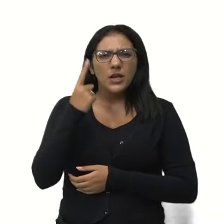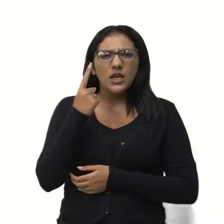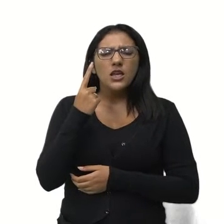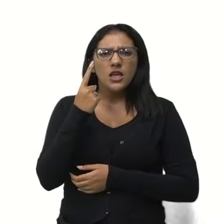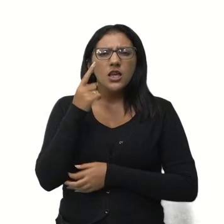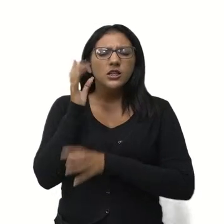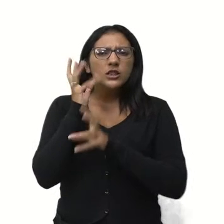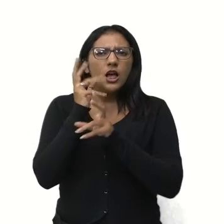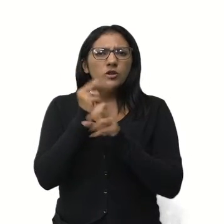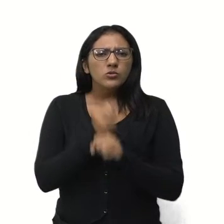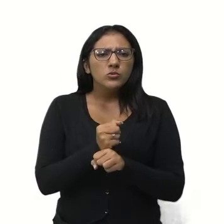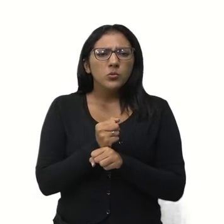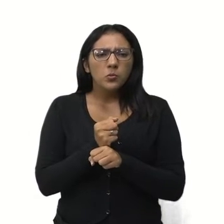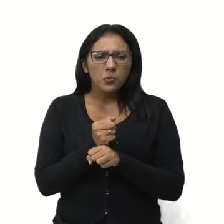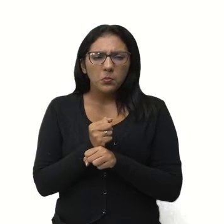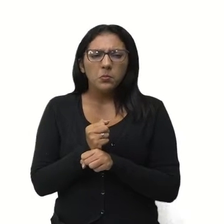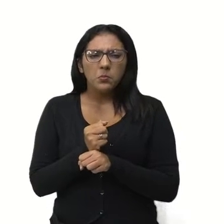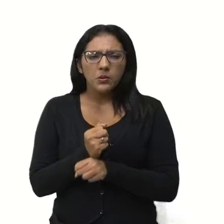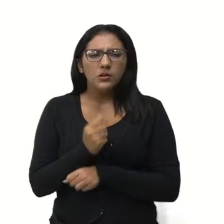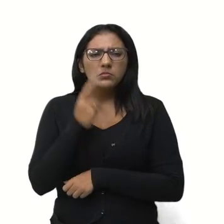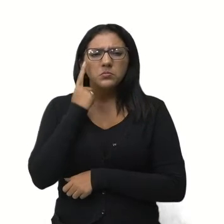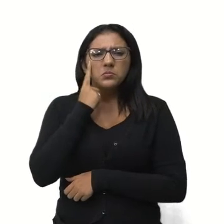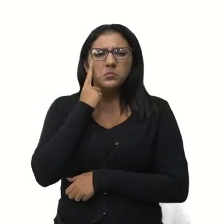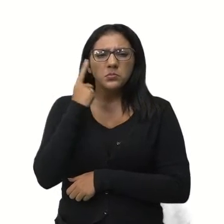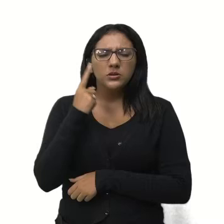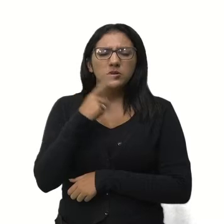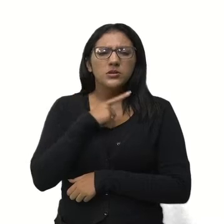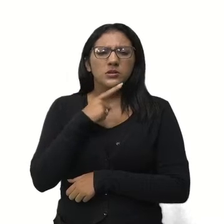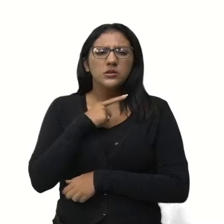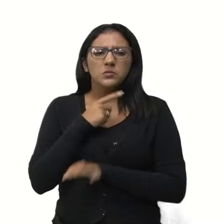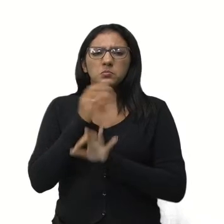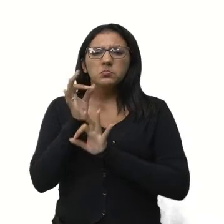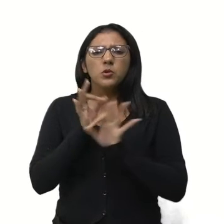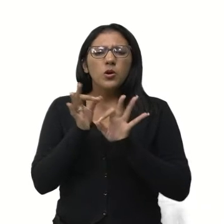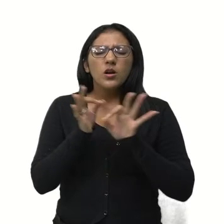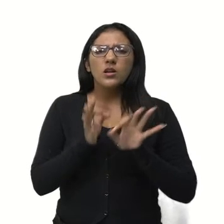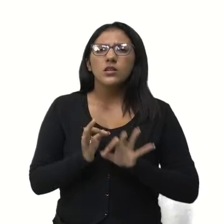4.920 multiplicado por 3. Bora fazer aqui, ó.